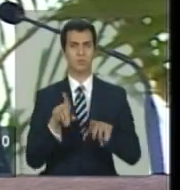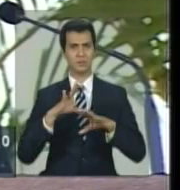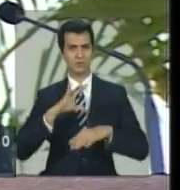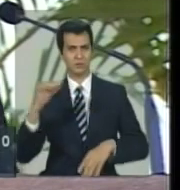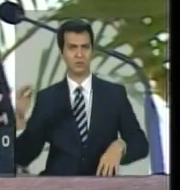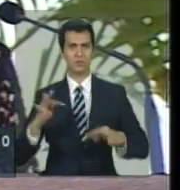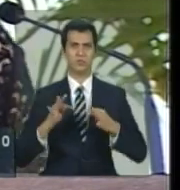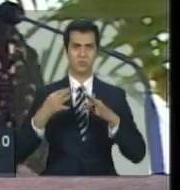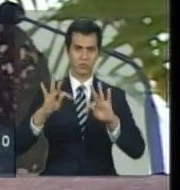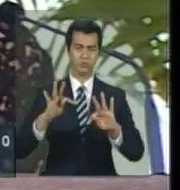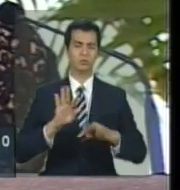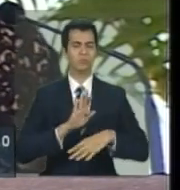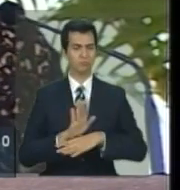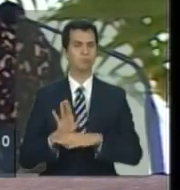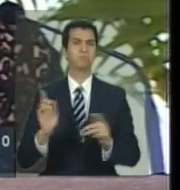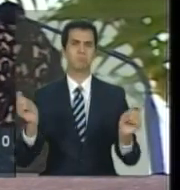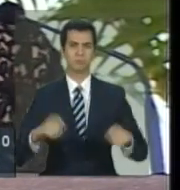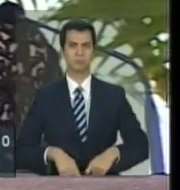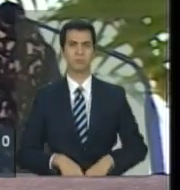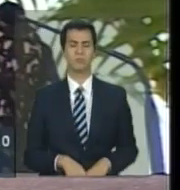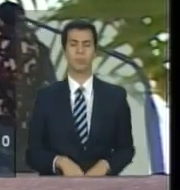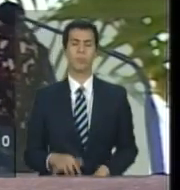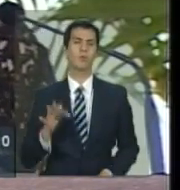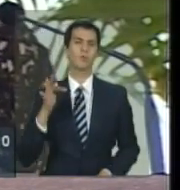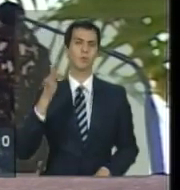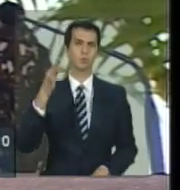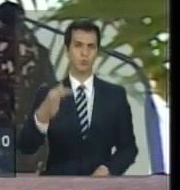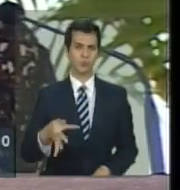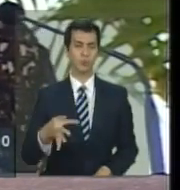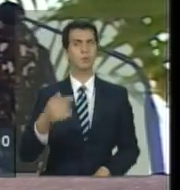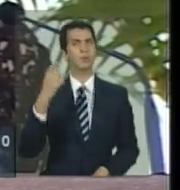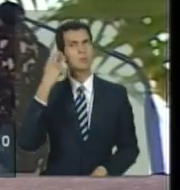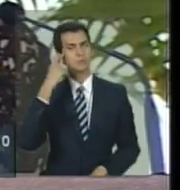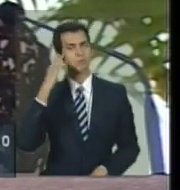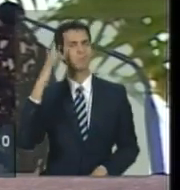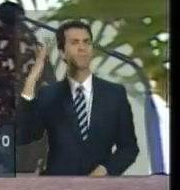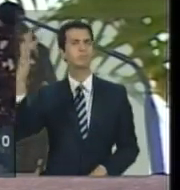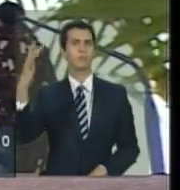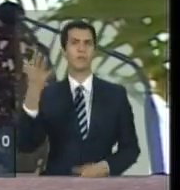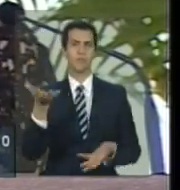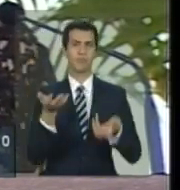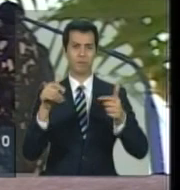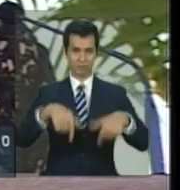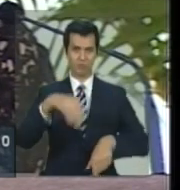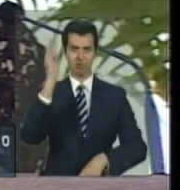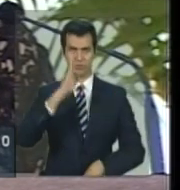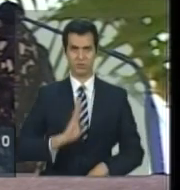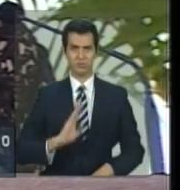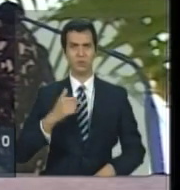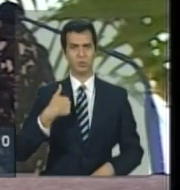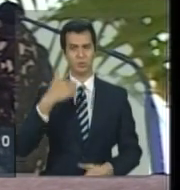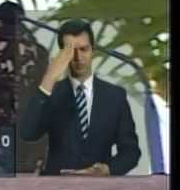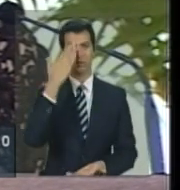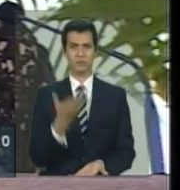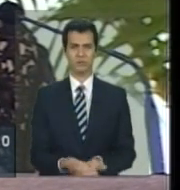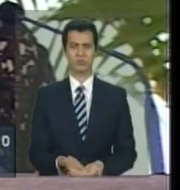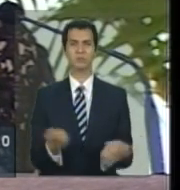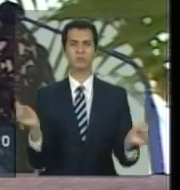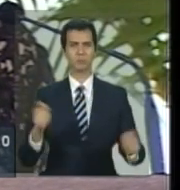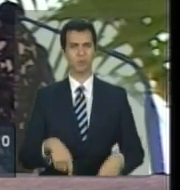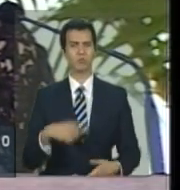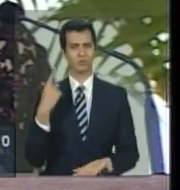tecnológica. No futuro promissor que vislumbro para o Brasil, tenho certeza de que contaremos com o